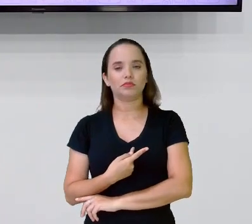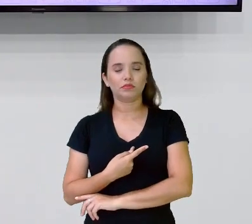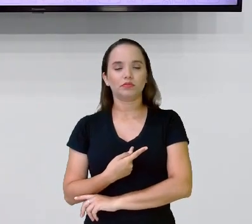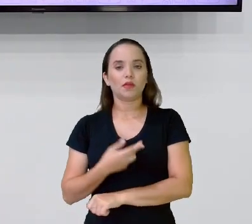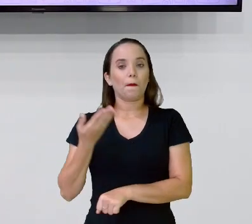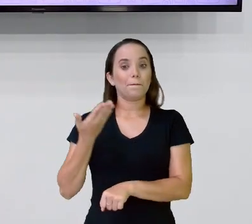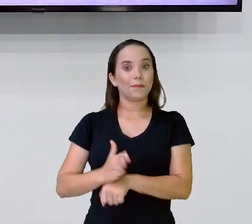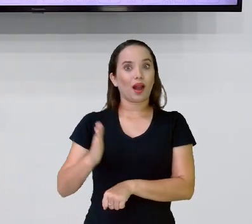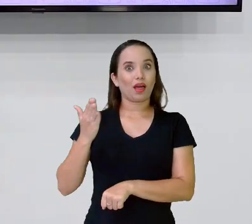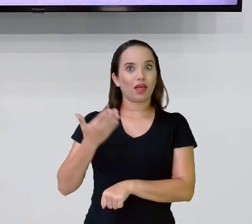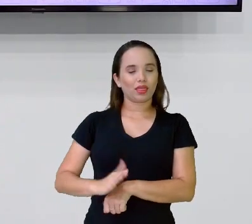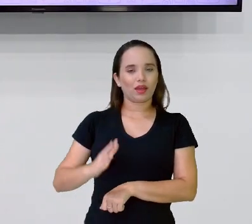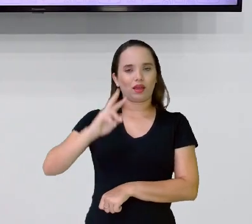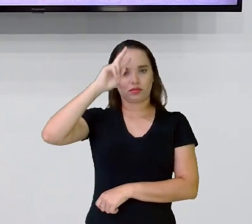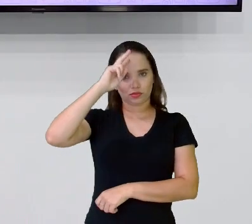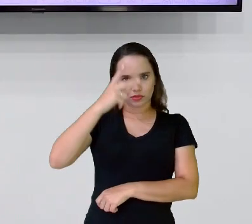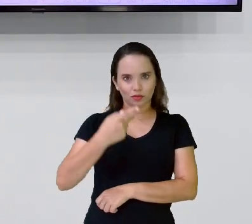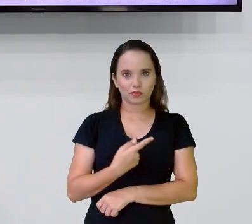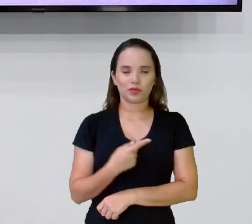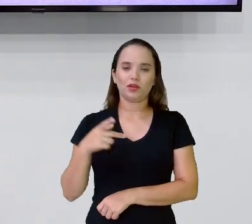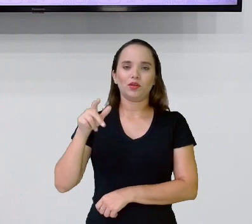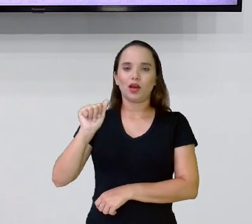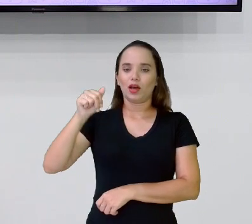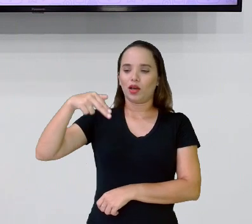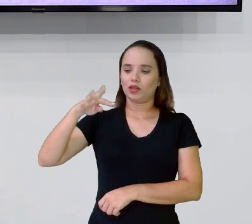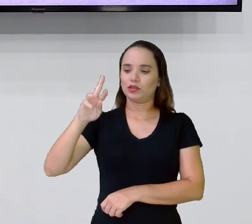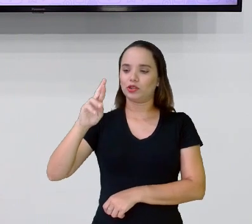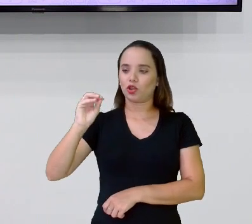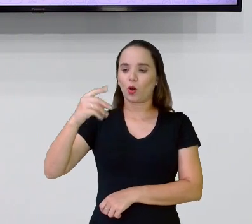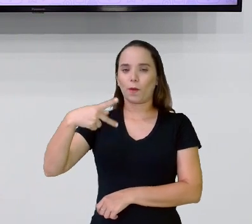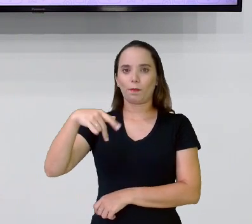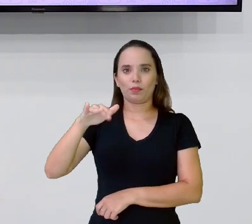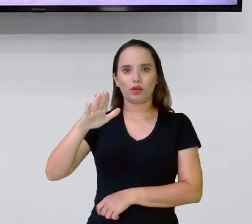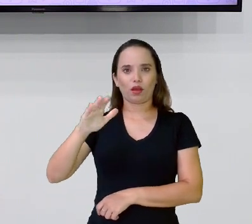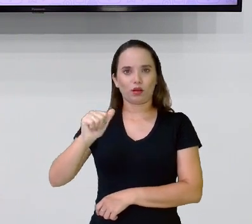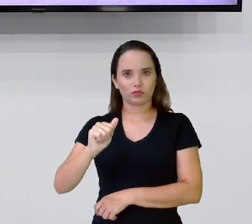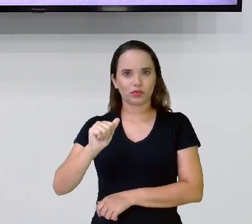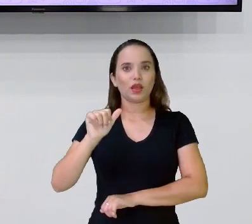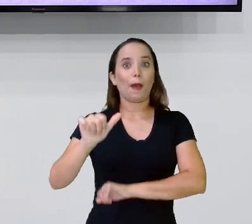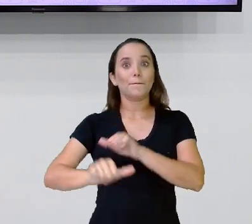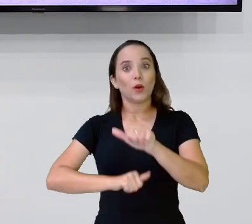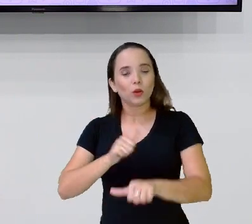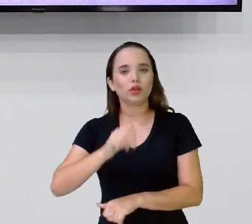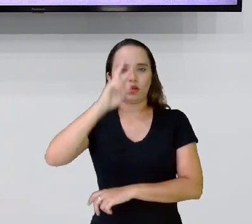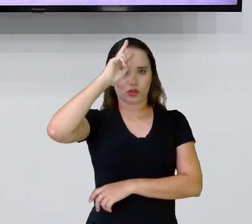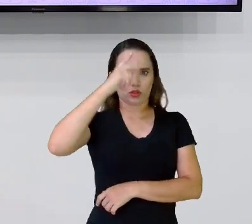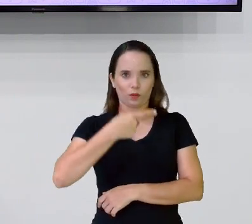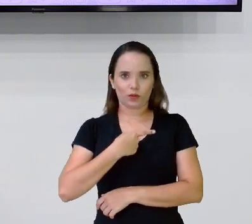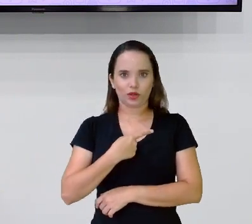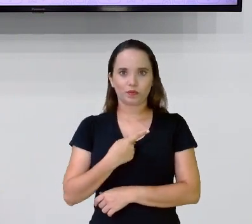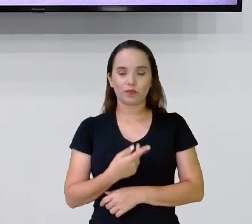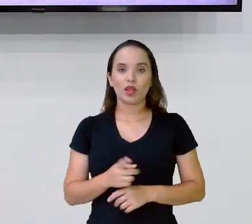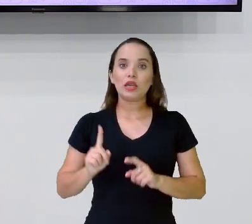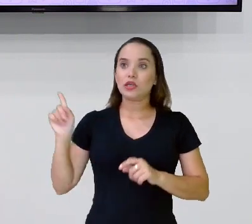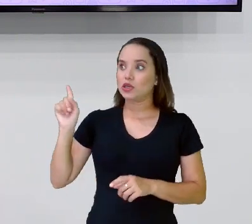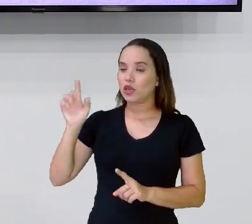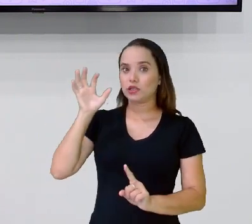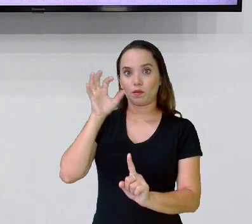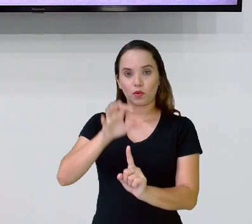atividade antrópica, ou seja, é a modificação trazida pela humanidade. E essa modificação ela vai ser